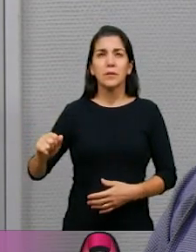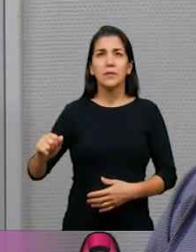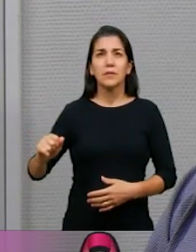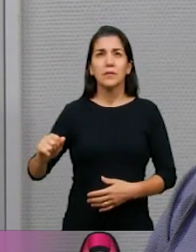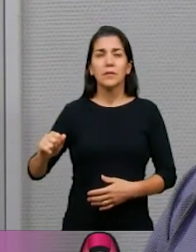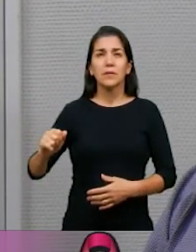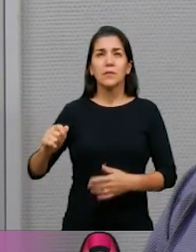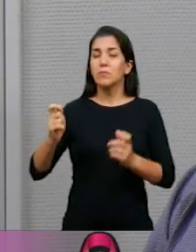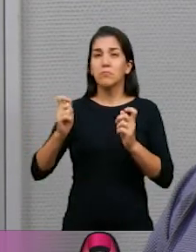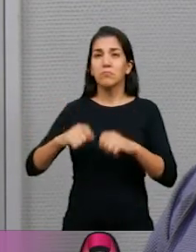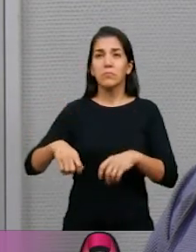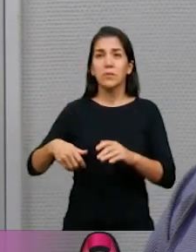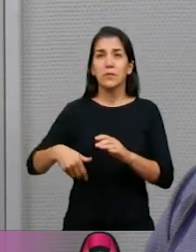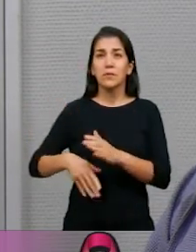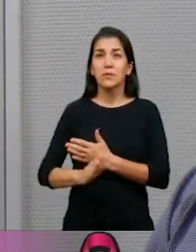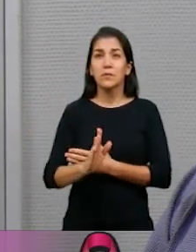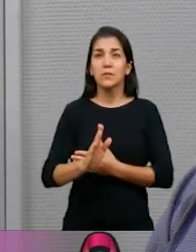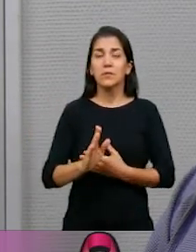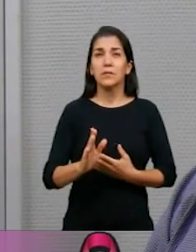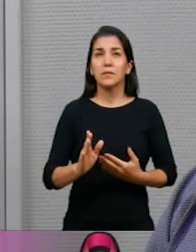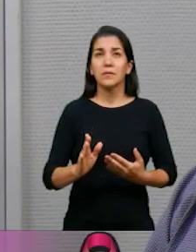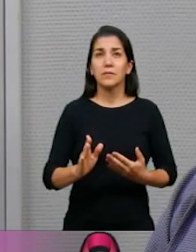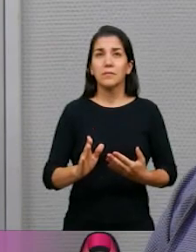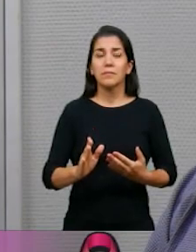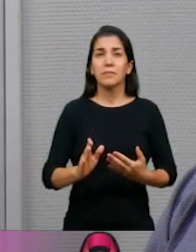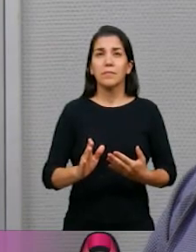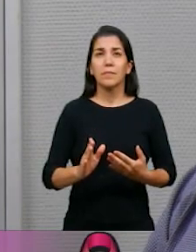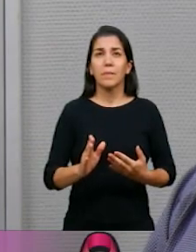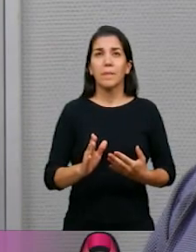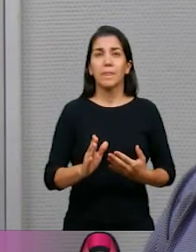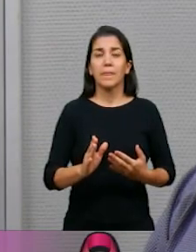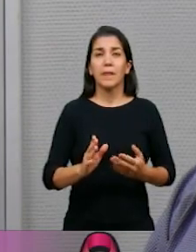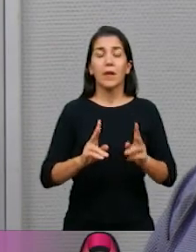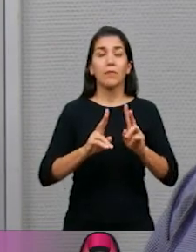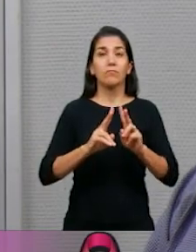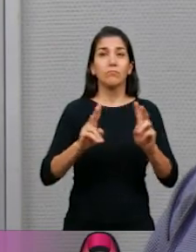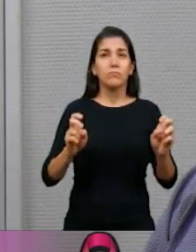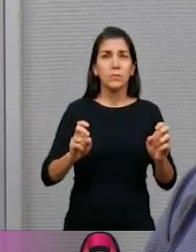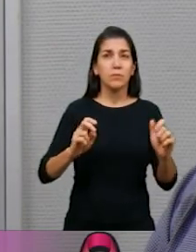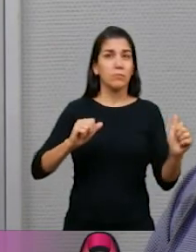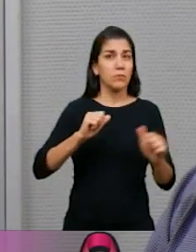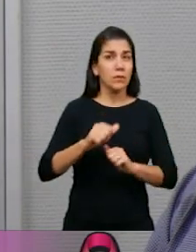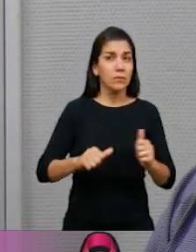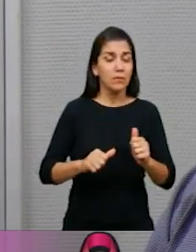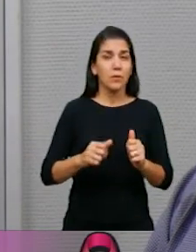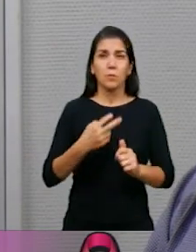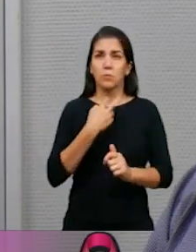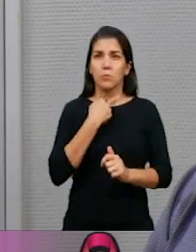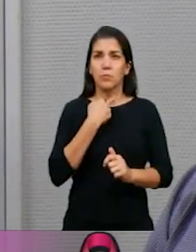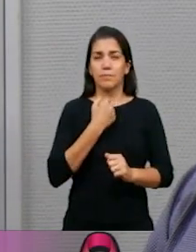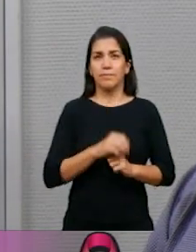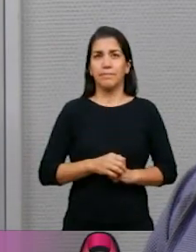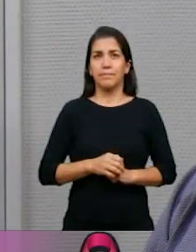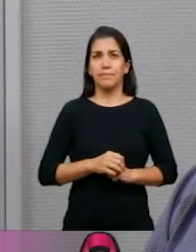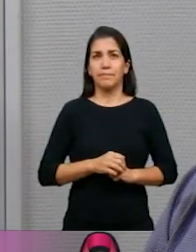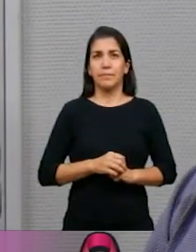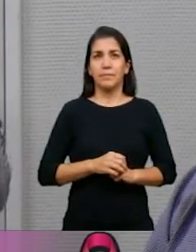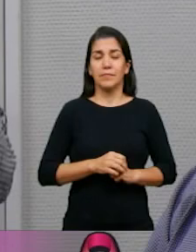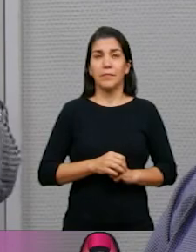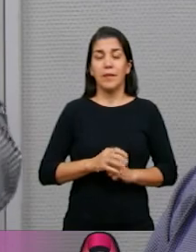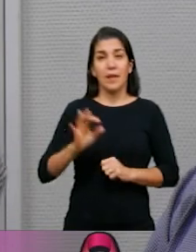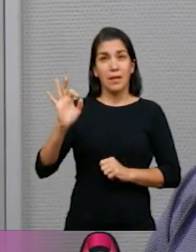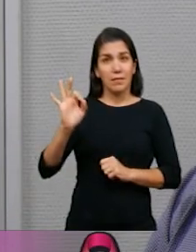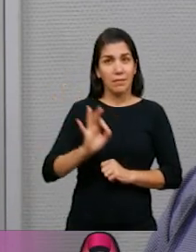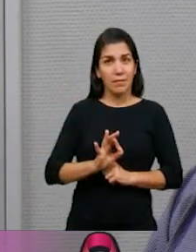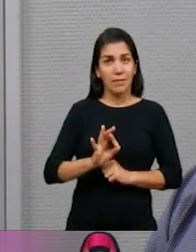Né? Então, não tem cabimento. Não vamos distorcer, desviar a conversa. A questão é, por que que não colocou a taxa de juros que a gente tem que votar em branco? Agora,